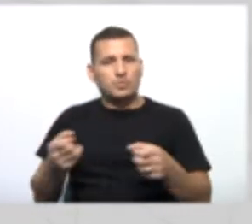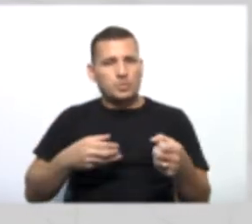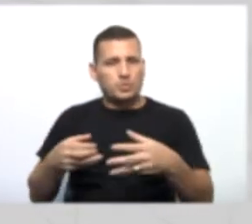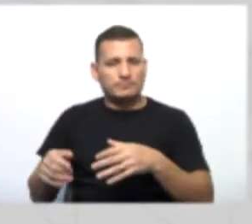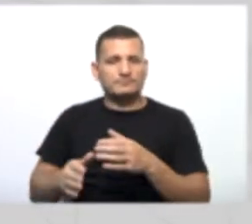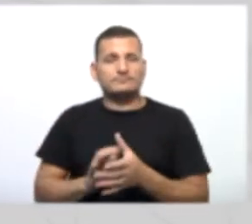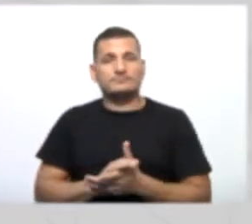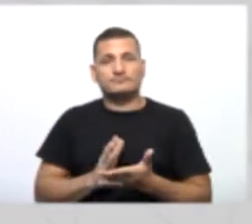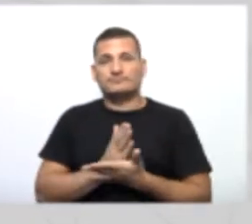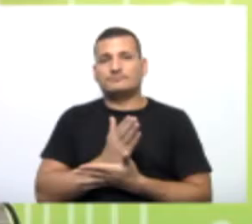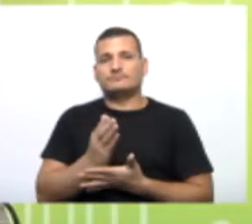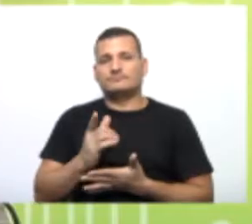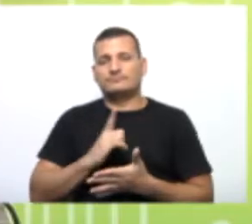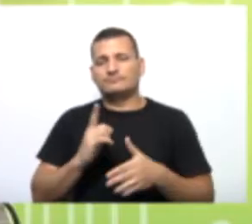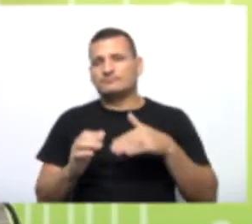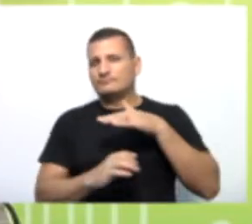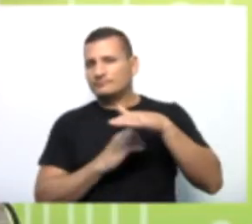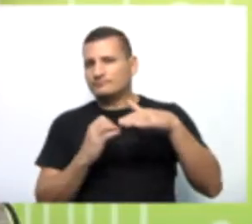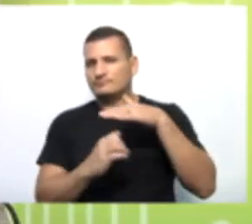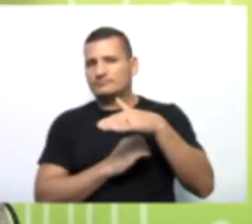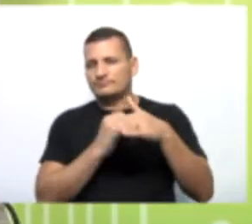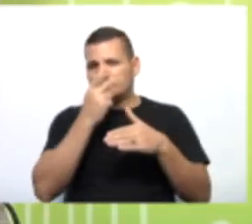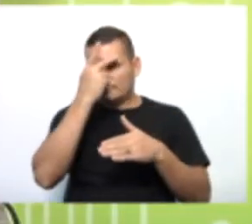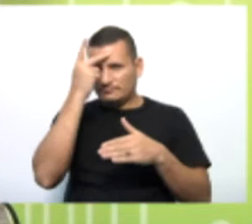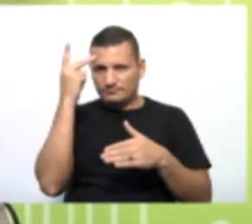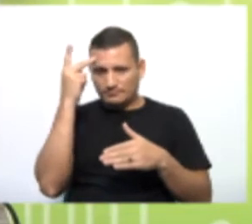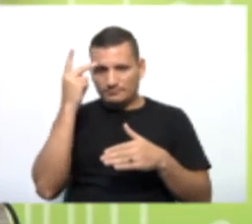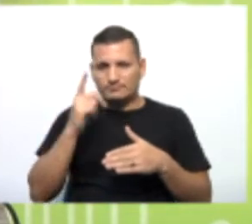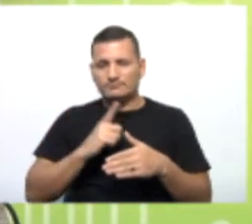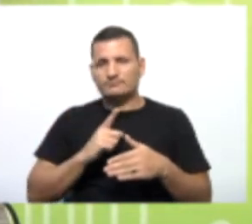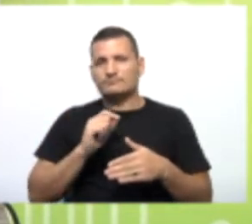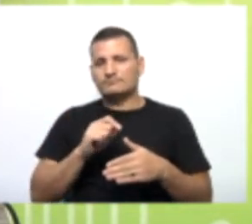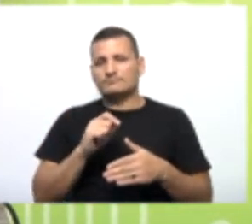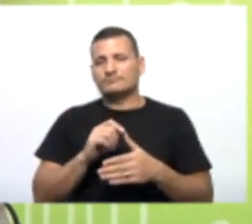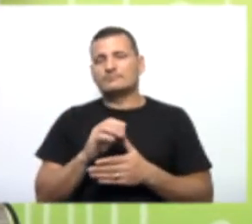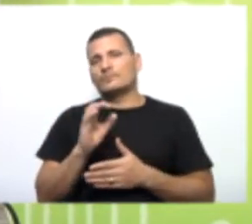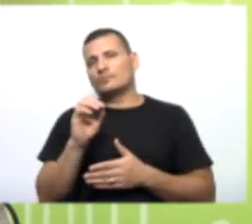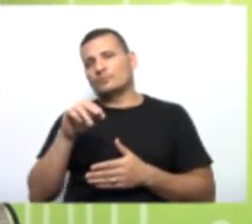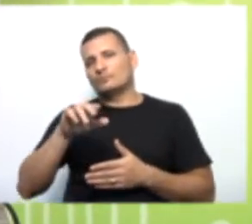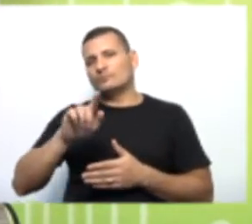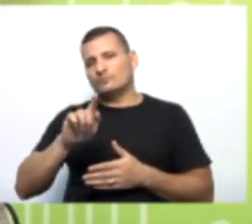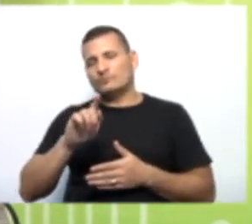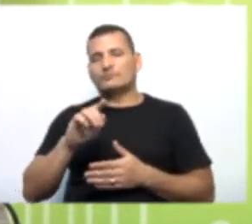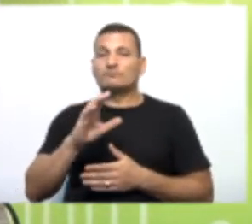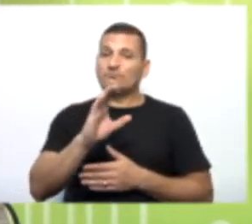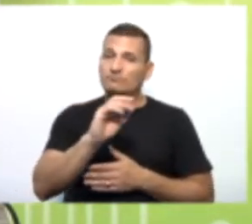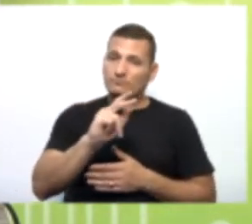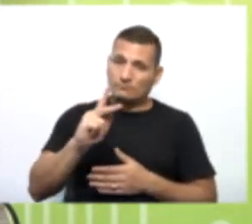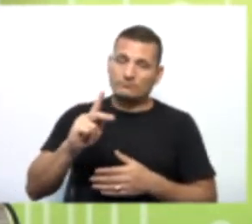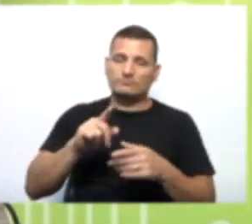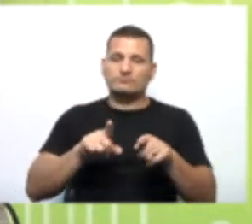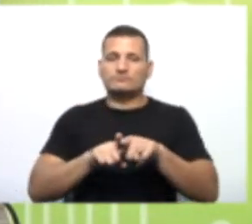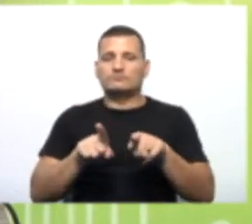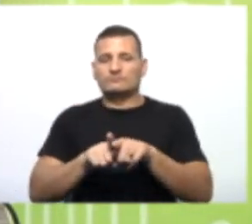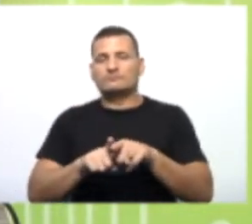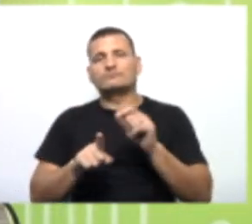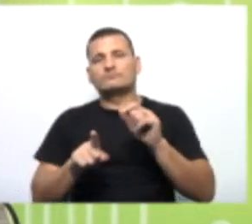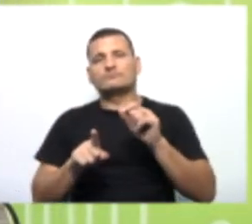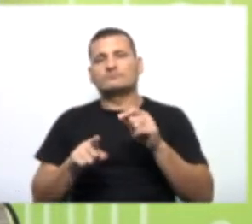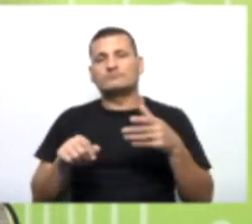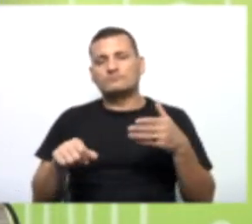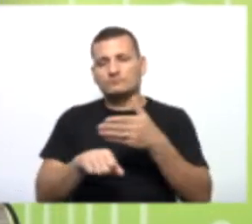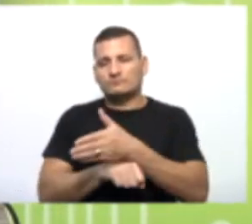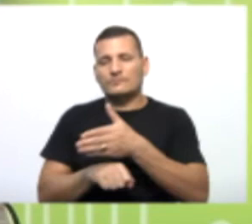Existem empresas, existem pessoas, organizações que chegam, ONGs também, cooperativas também, que chegam em áreas que